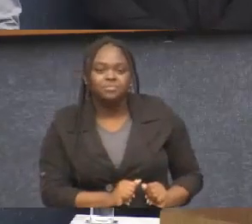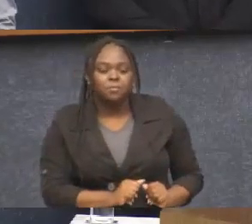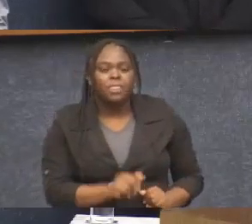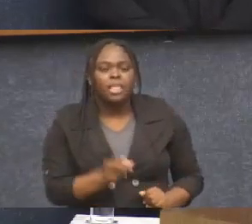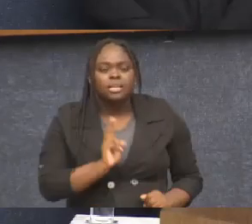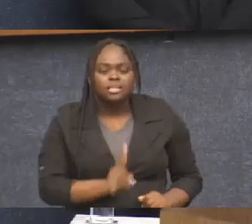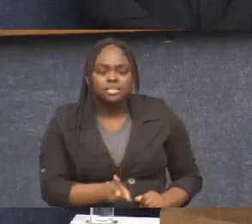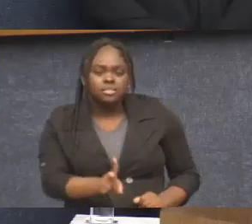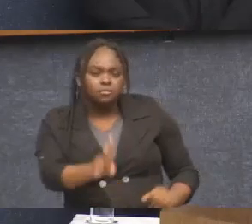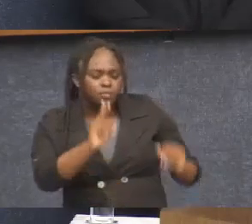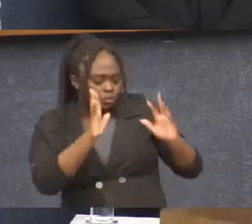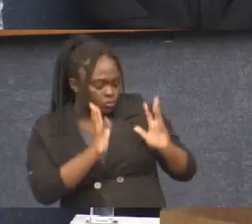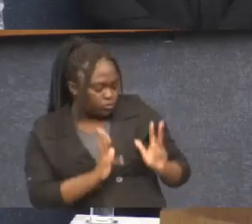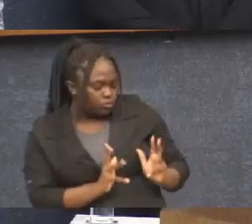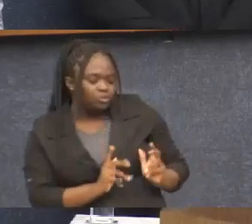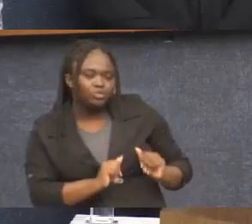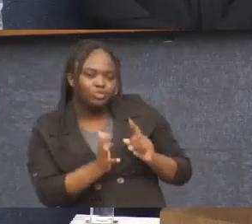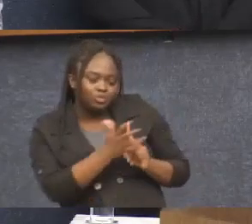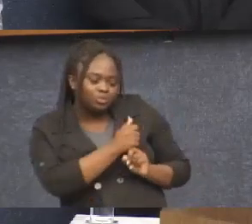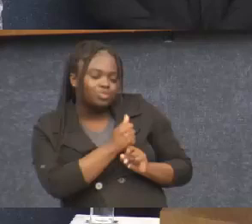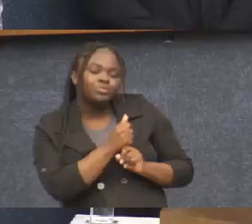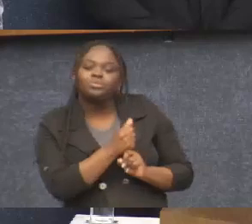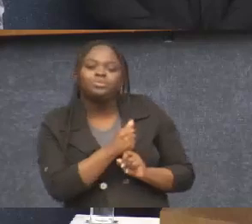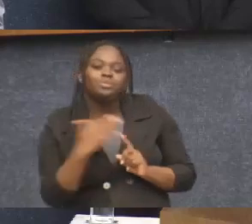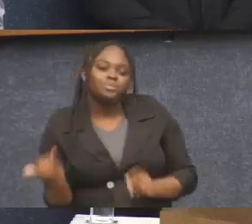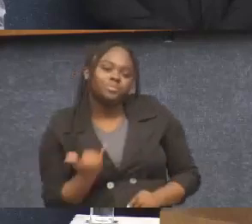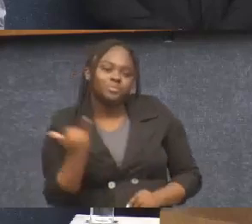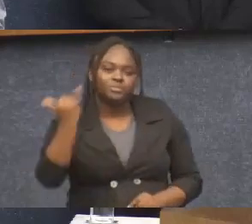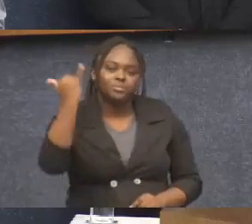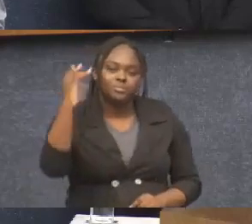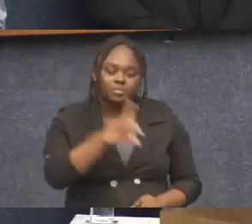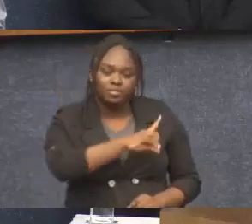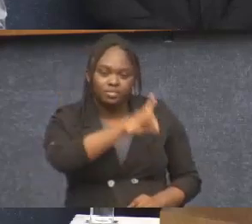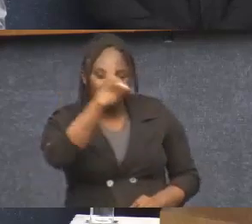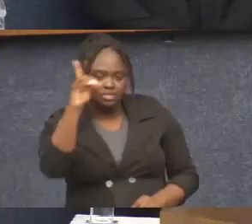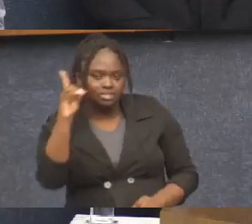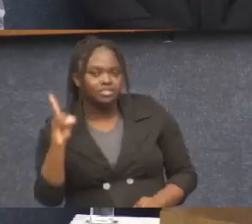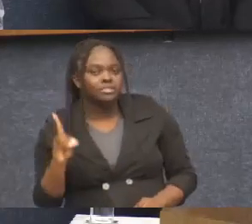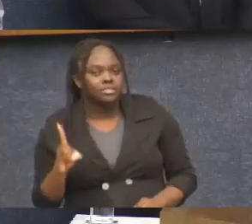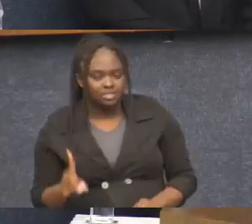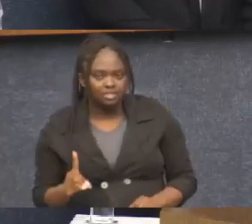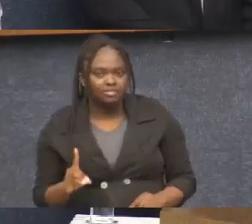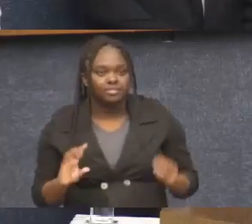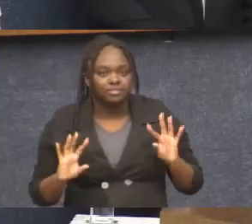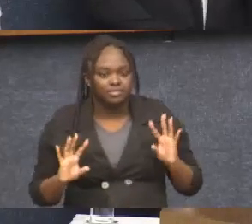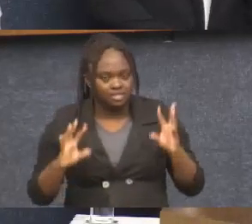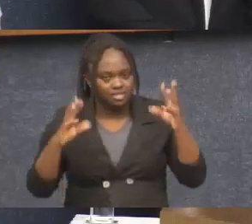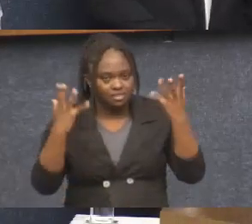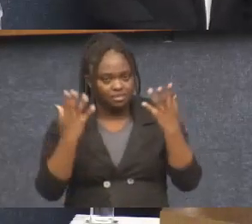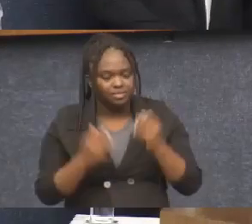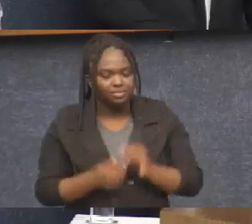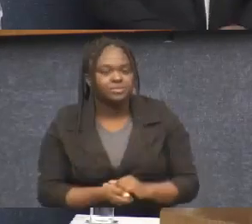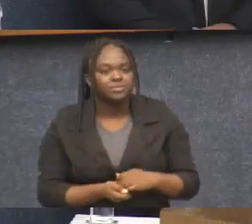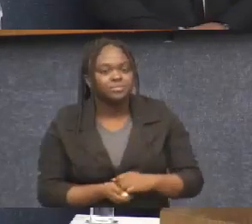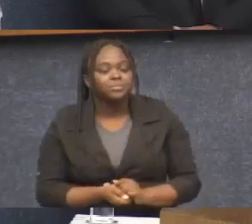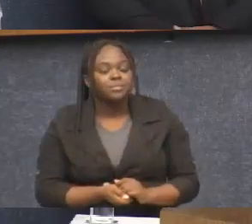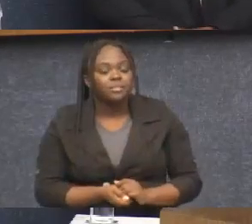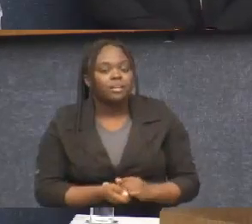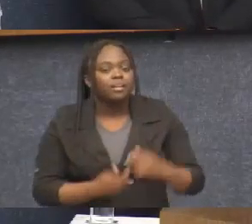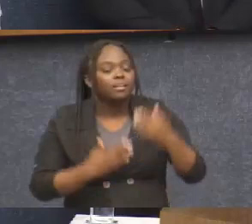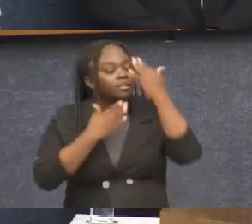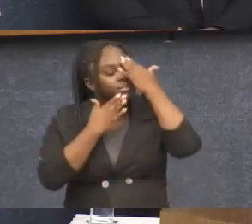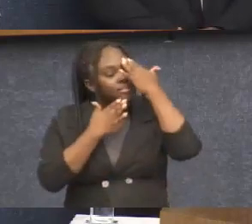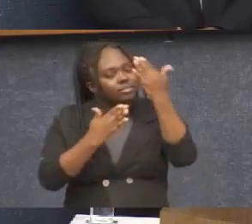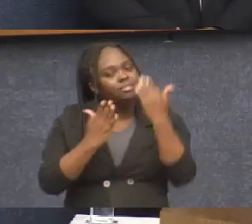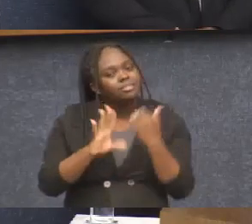Guardarei no coração este importante dia, o dia da Comenda Benfeitor 2023. Agradeço a